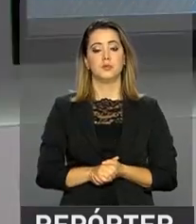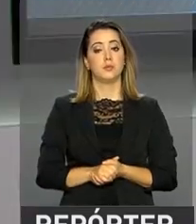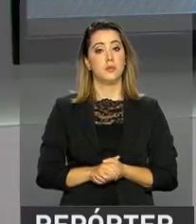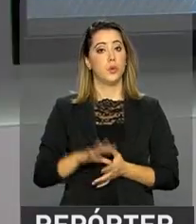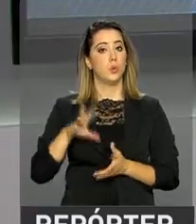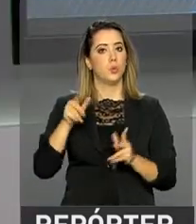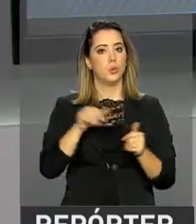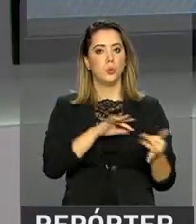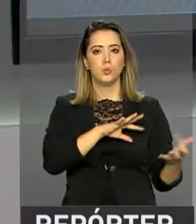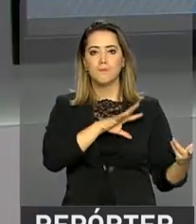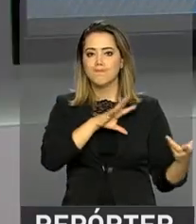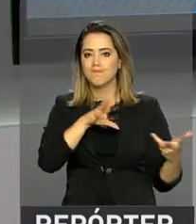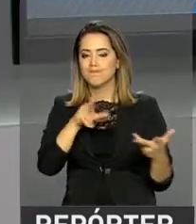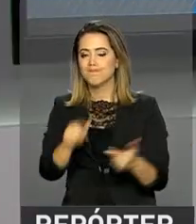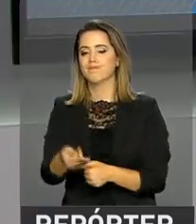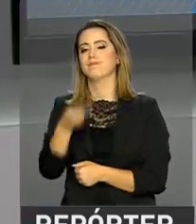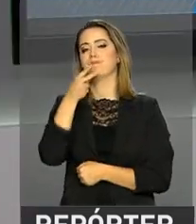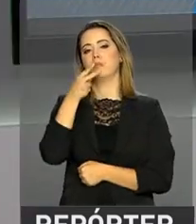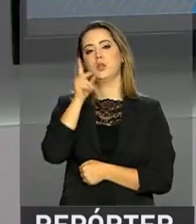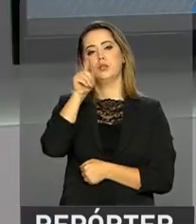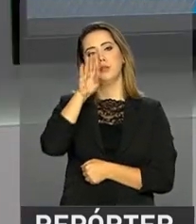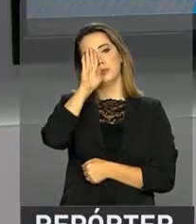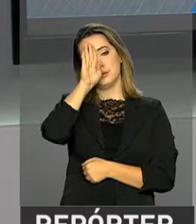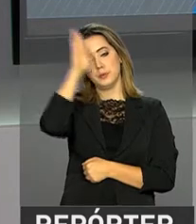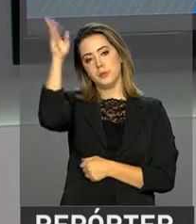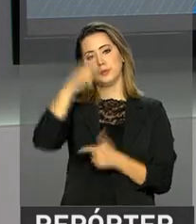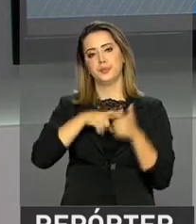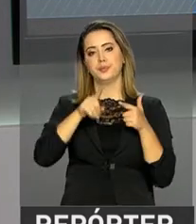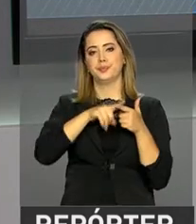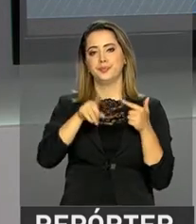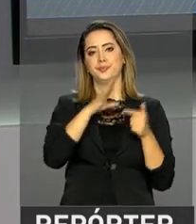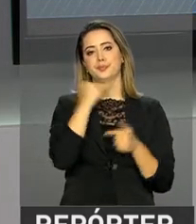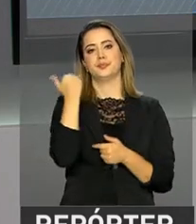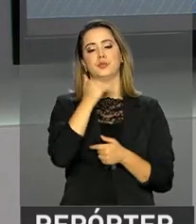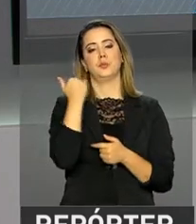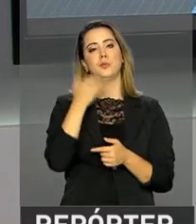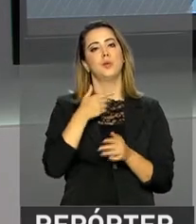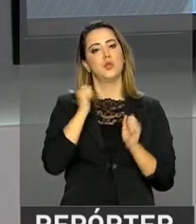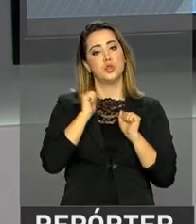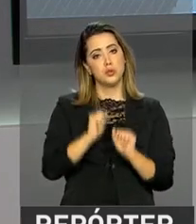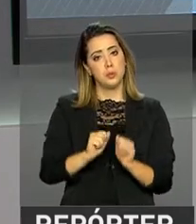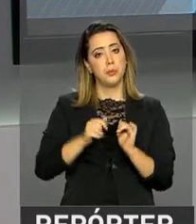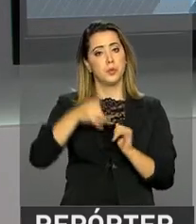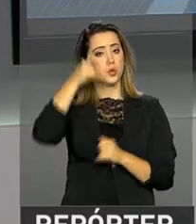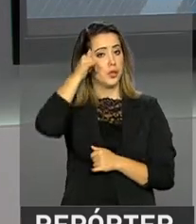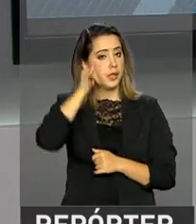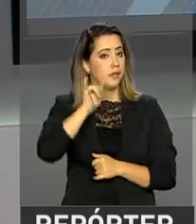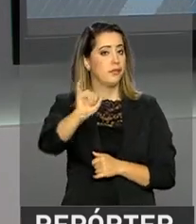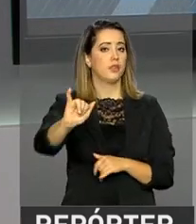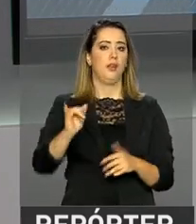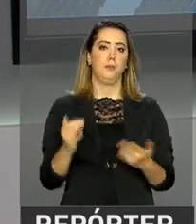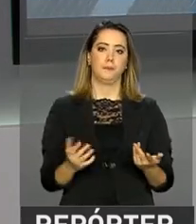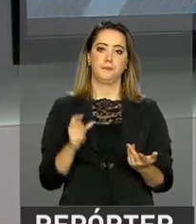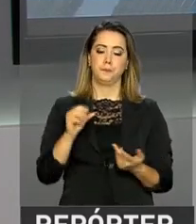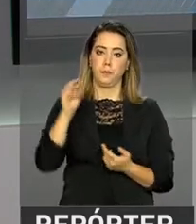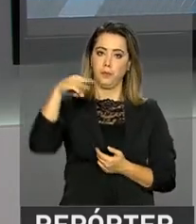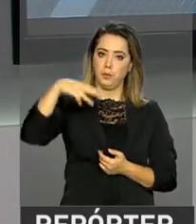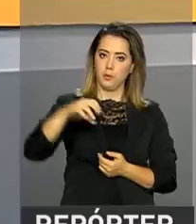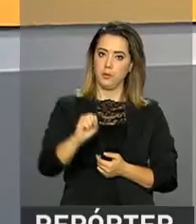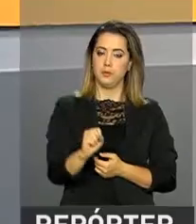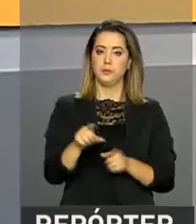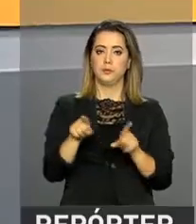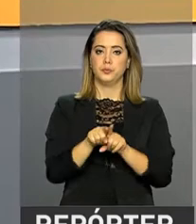Em todo o mundo, o tabagismo está entre as principais causas de morte evitável, segundo a Organização Mundial da